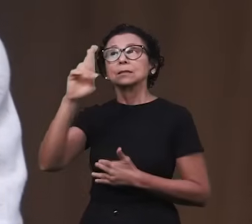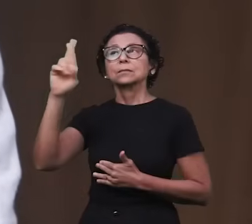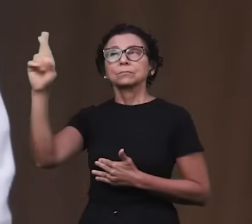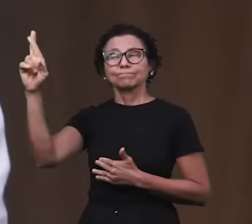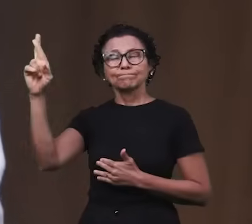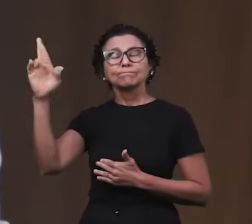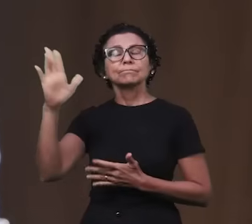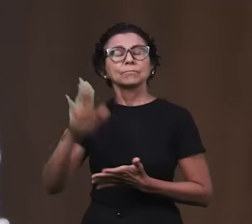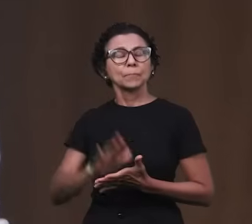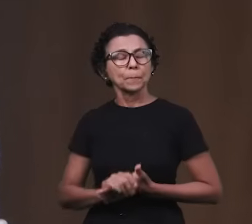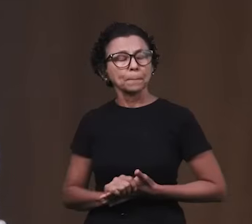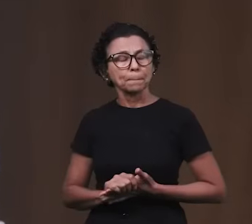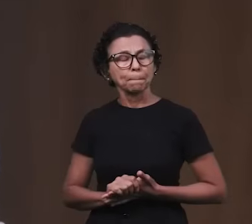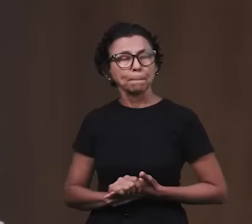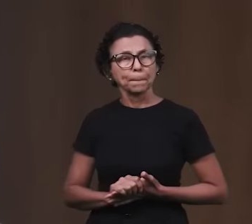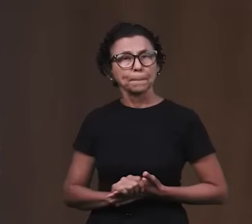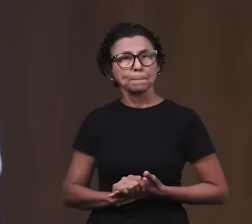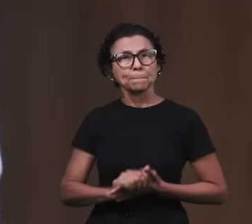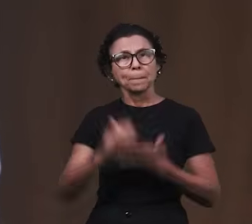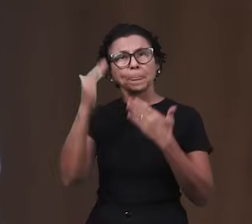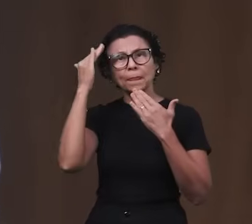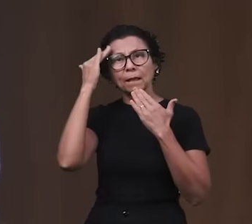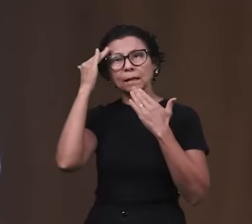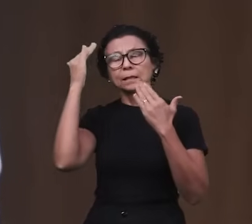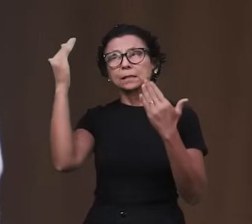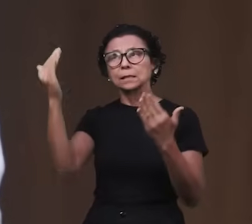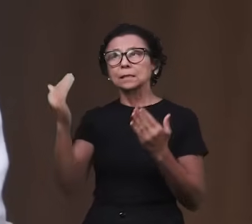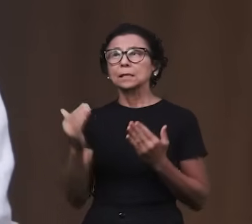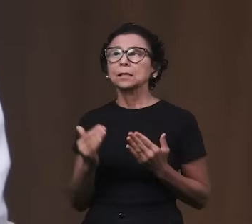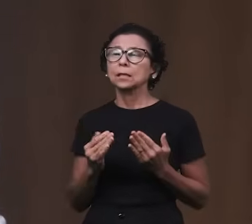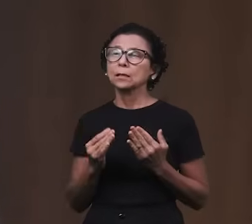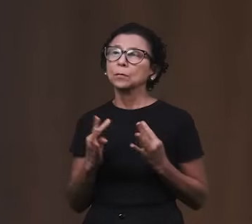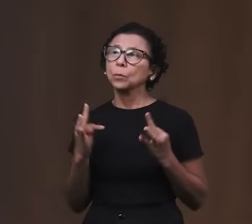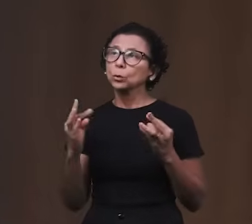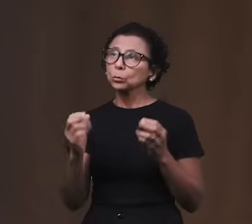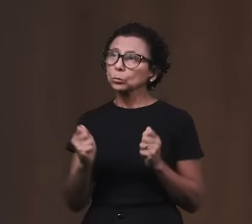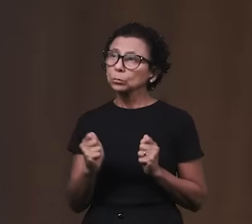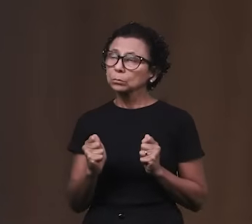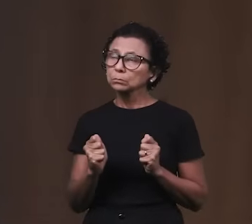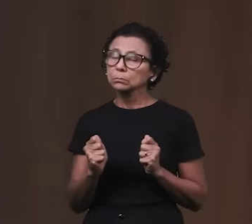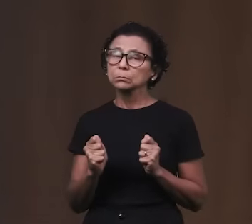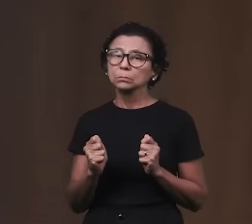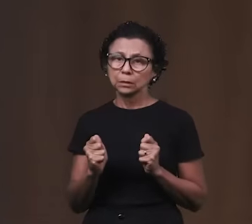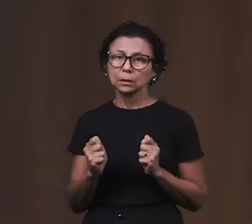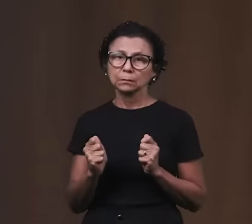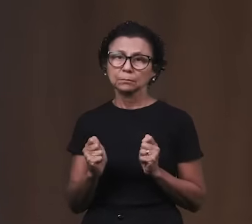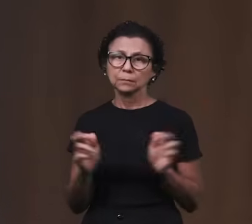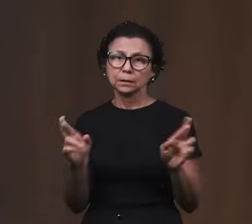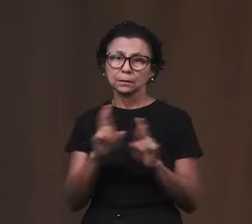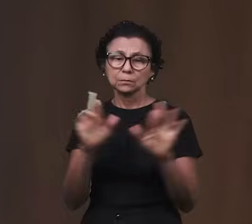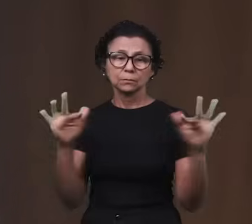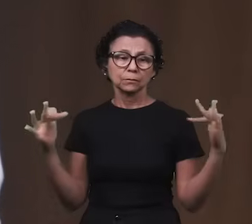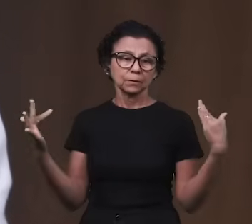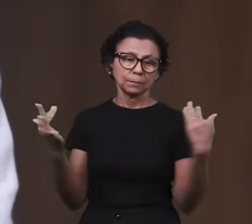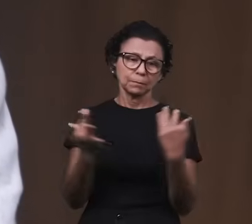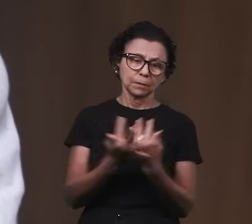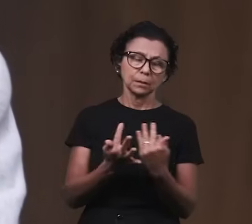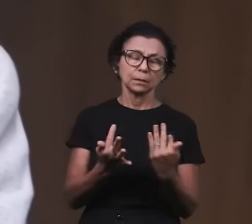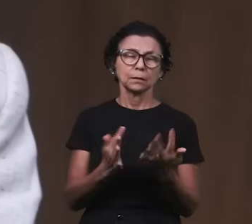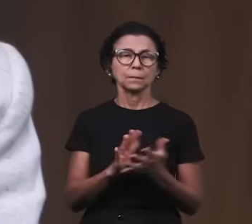por aquilo que Ele operou na família e o resultado veio. Entendeu? E a família, os